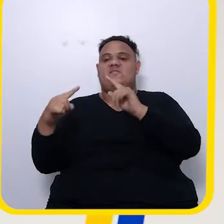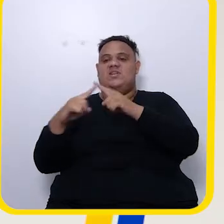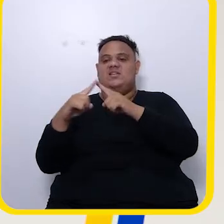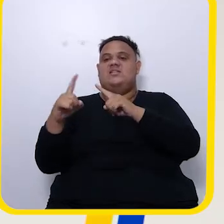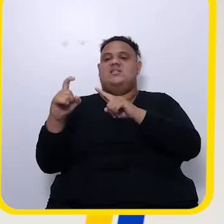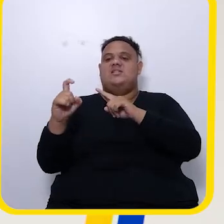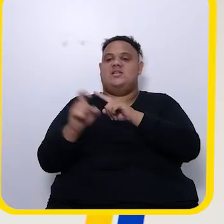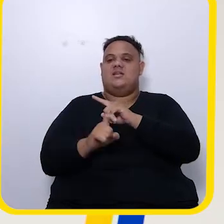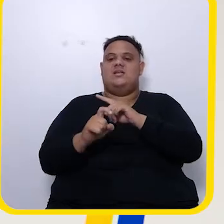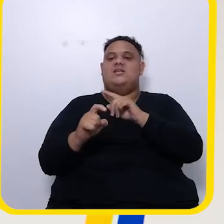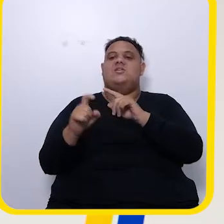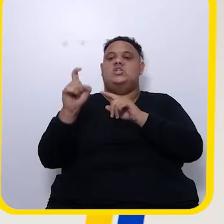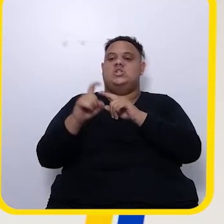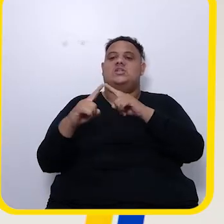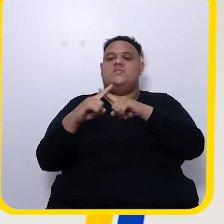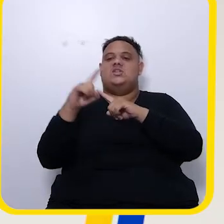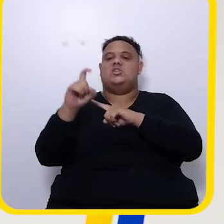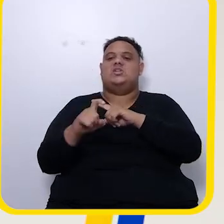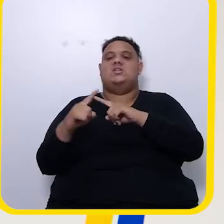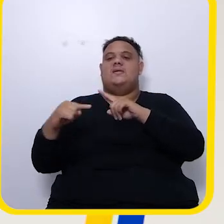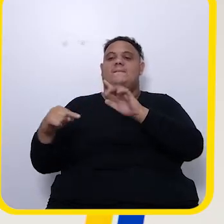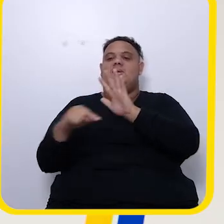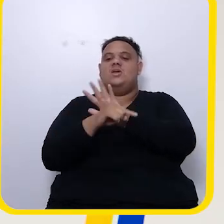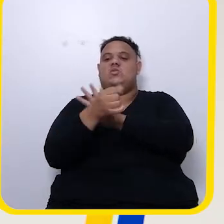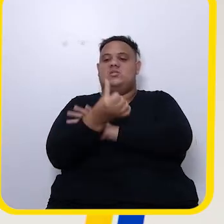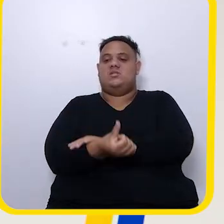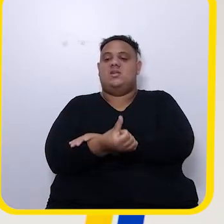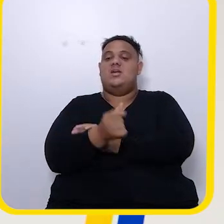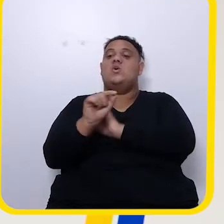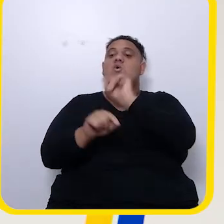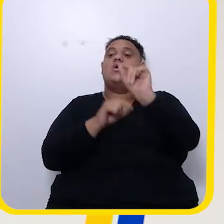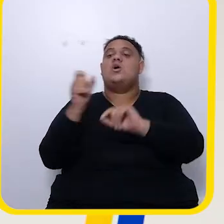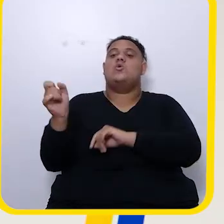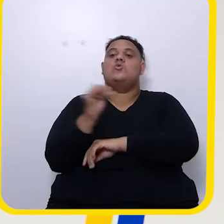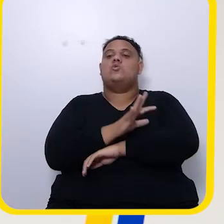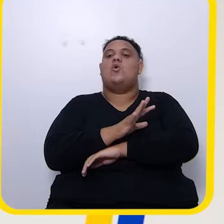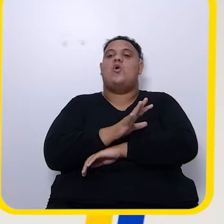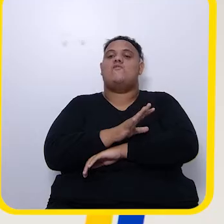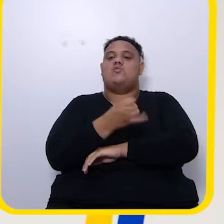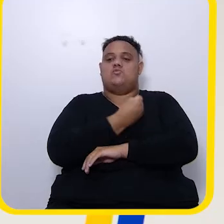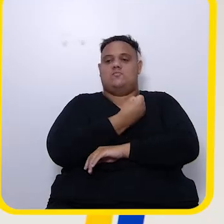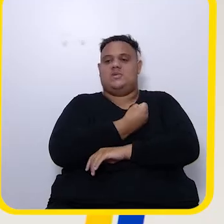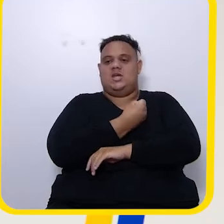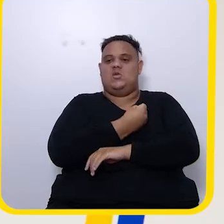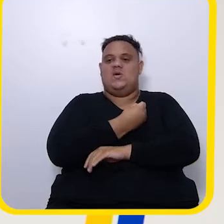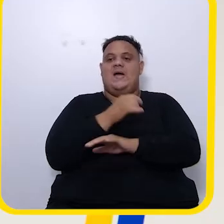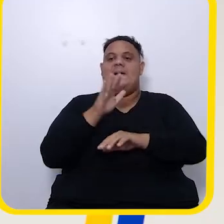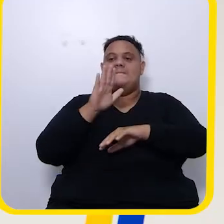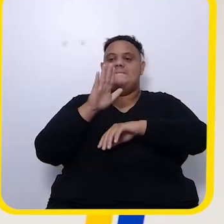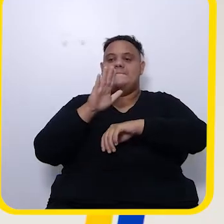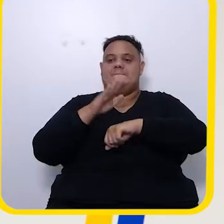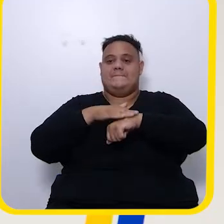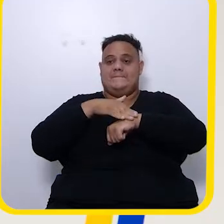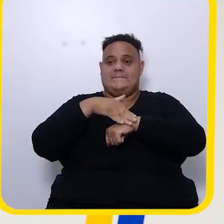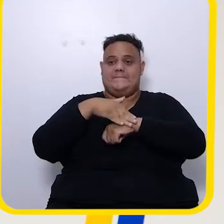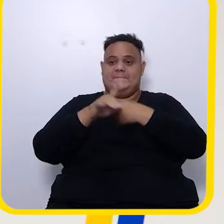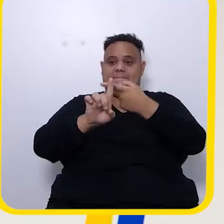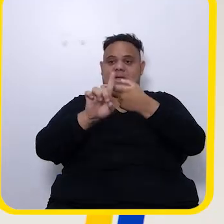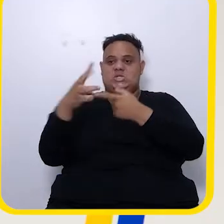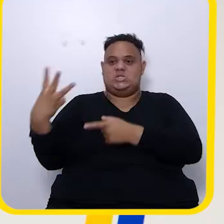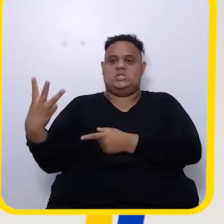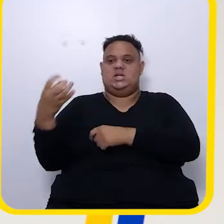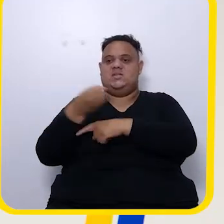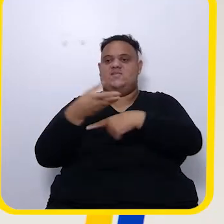Então, ó, x vezes x menos 6 será o novo denominador nas três frações. E aí a gente